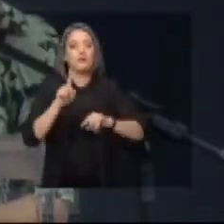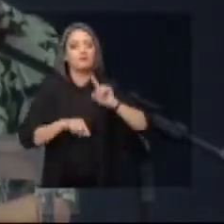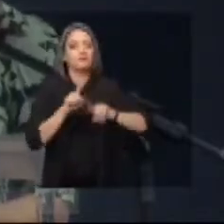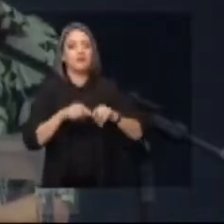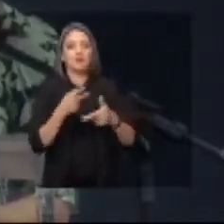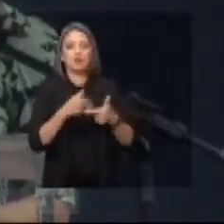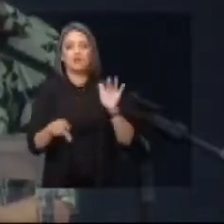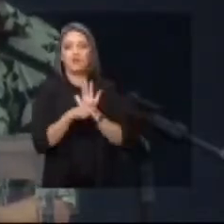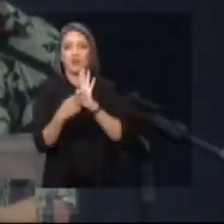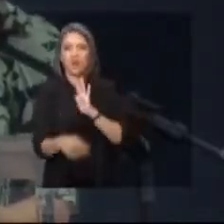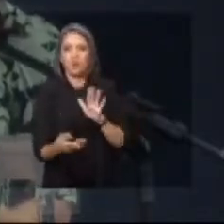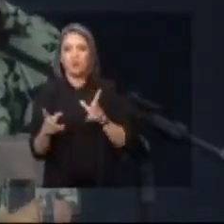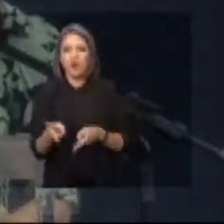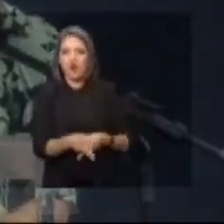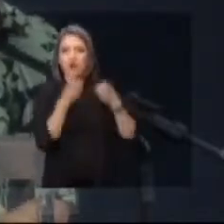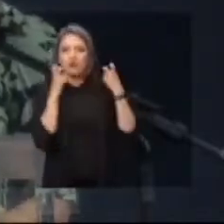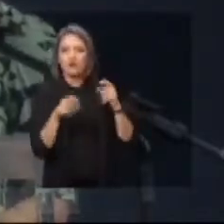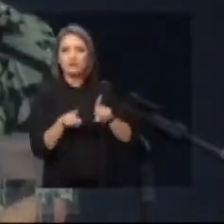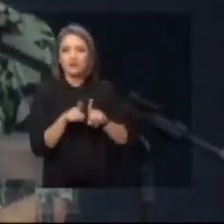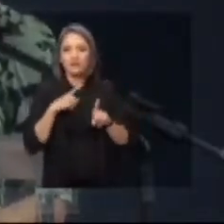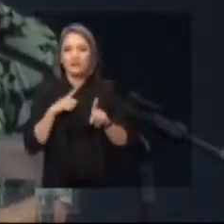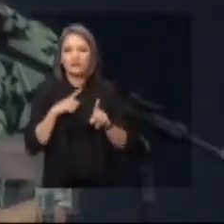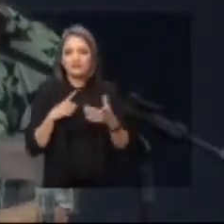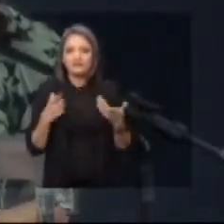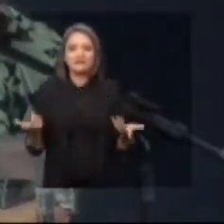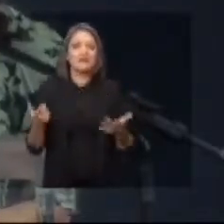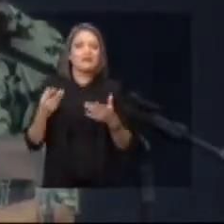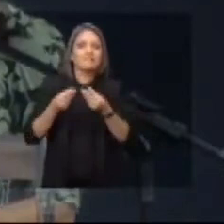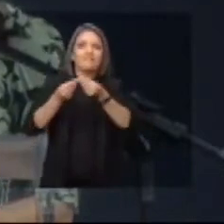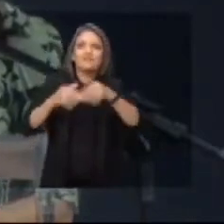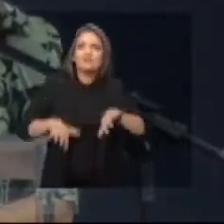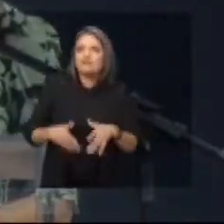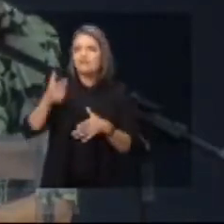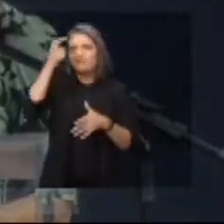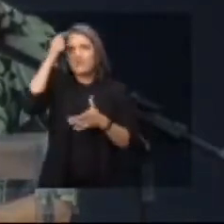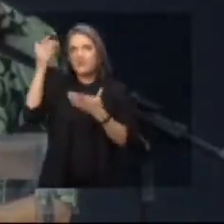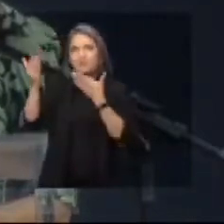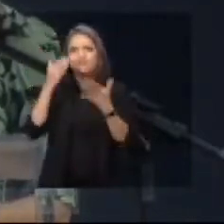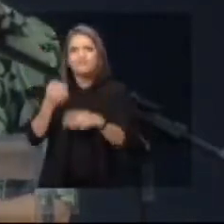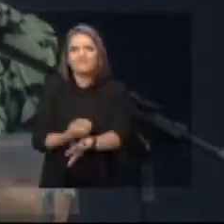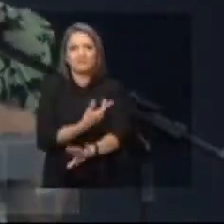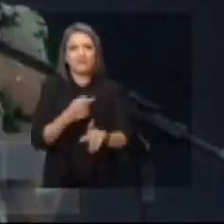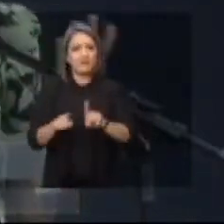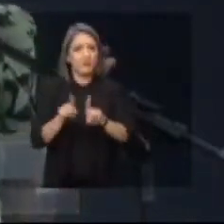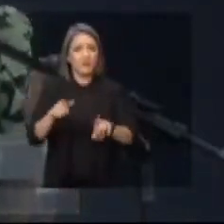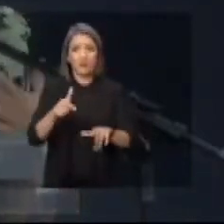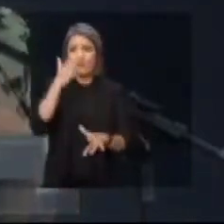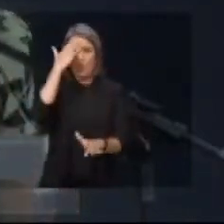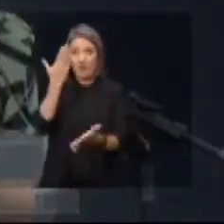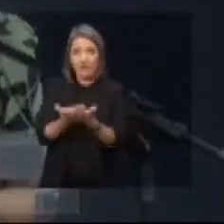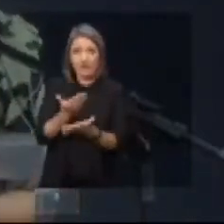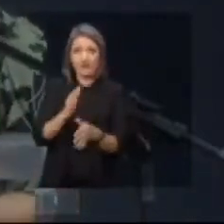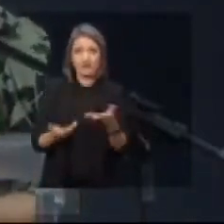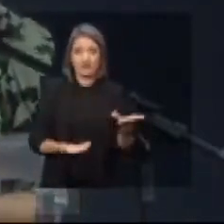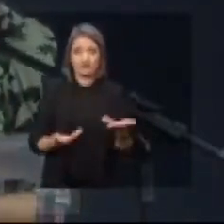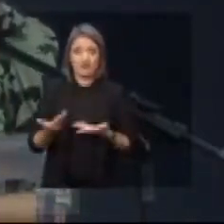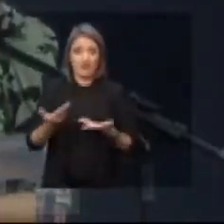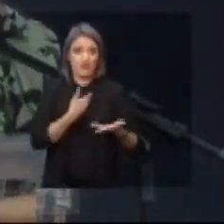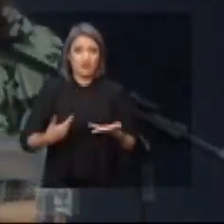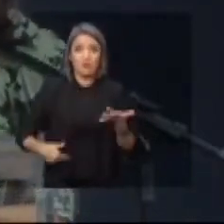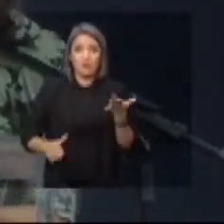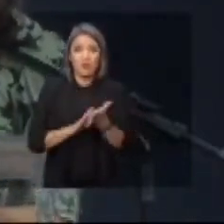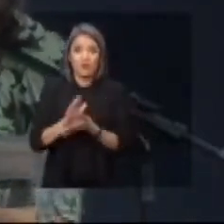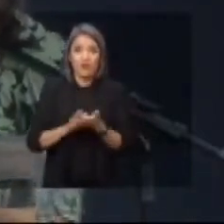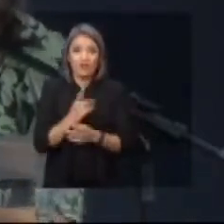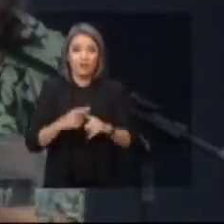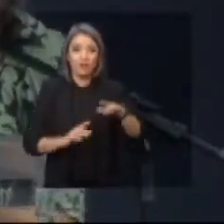psíquica das pessoas em situação de rua e contribu o sentimento de desconfiança que elas têm um serviços públicos porque é o próprio estado violando direitos